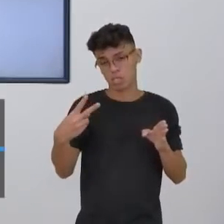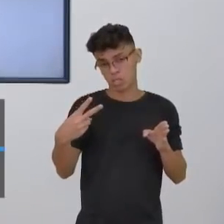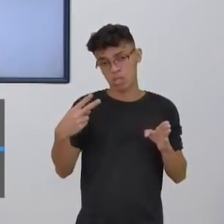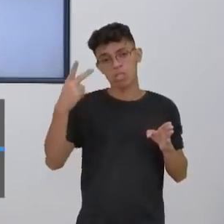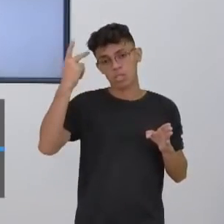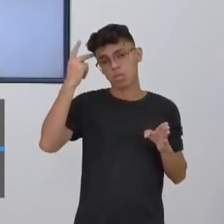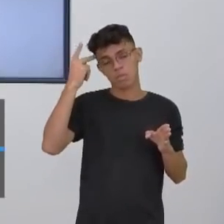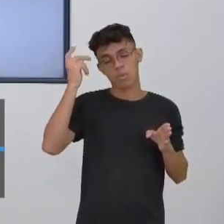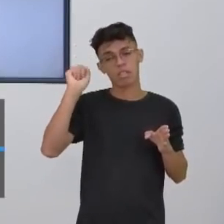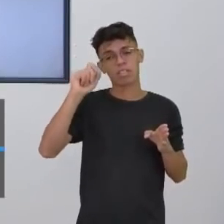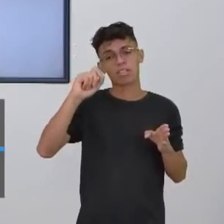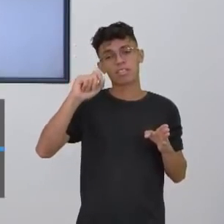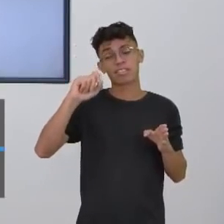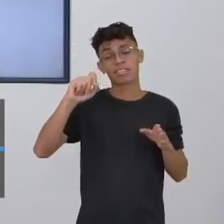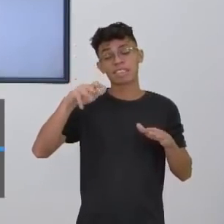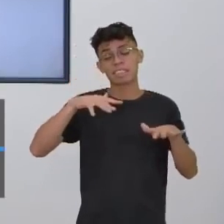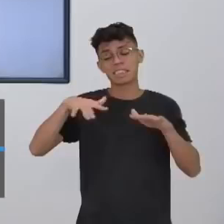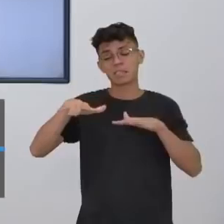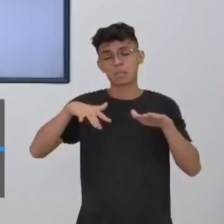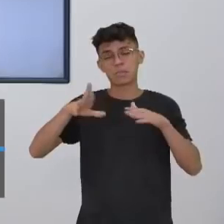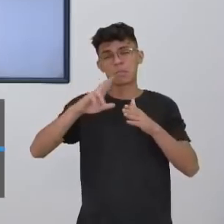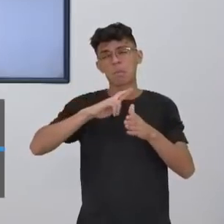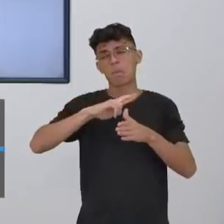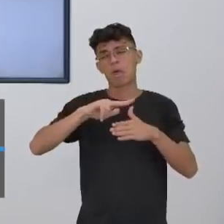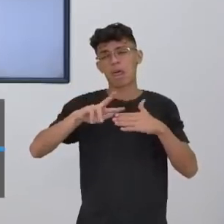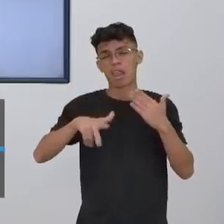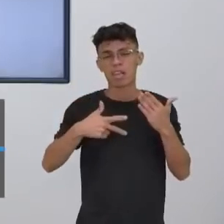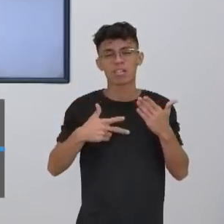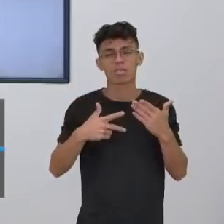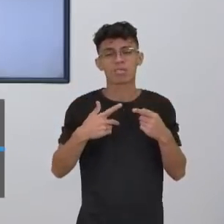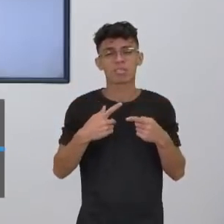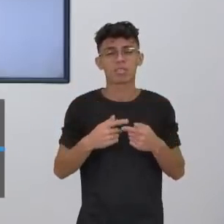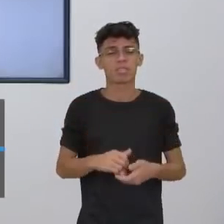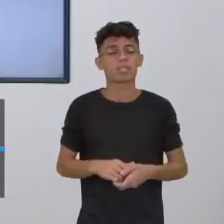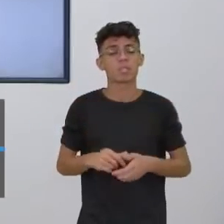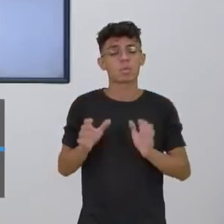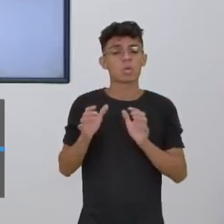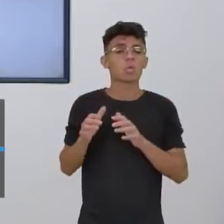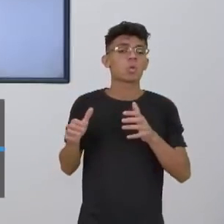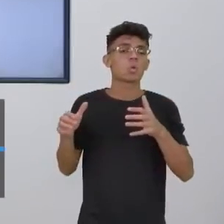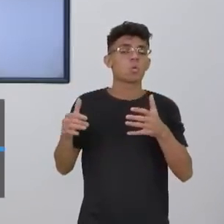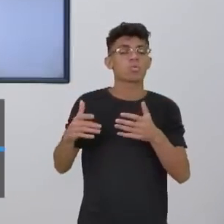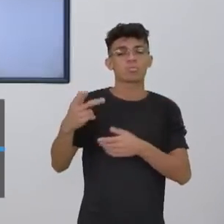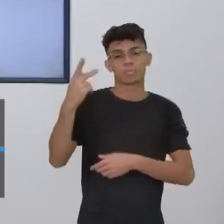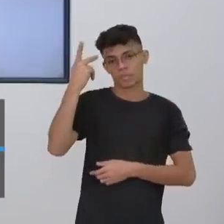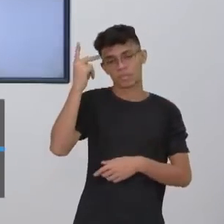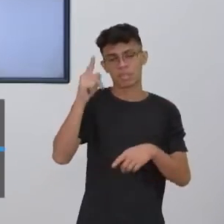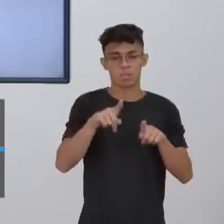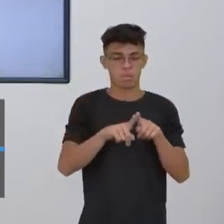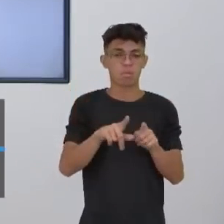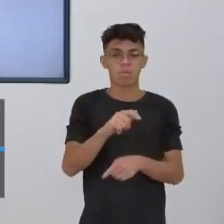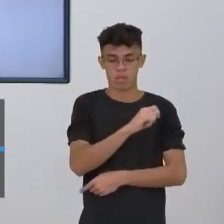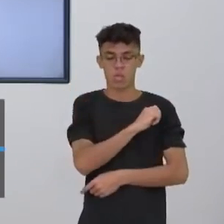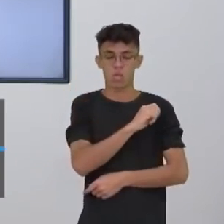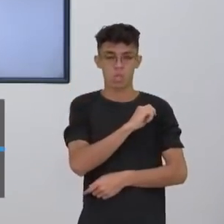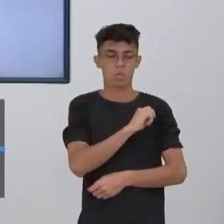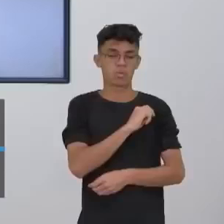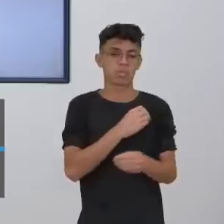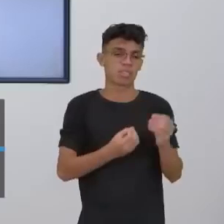Paulo, começaram diversos movimentos encabeçados pelas elites paulistas, também por estudantes,